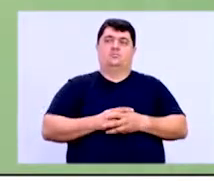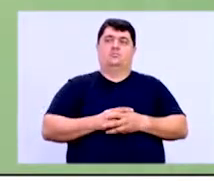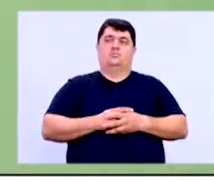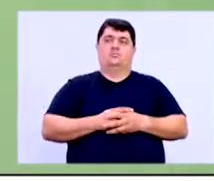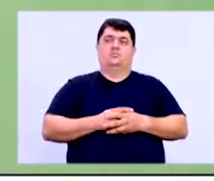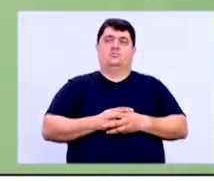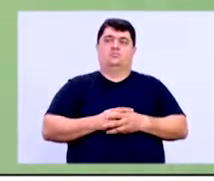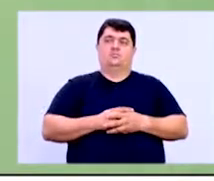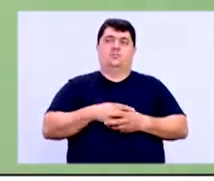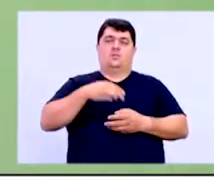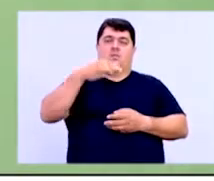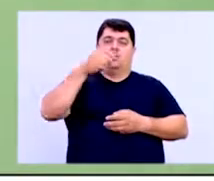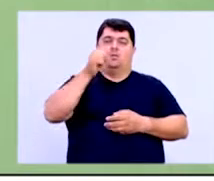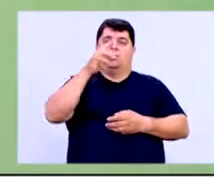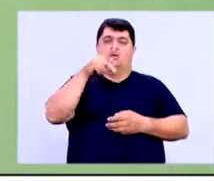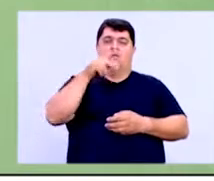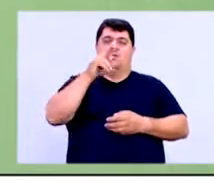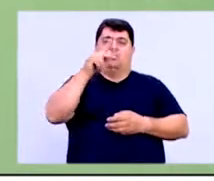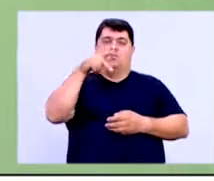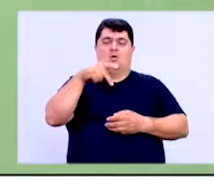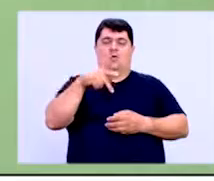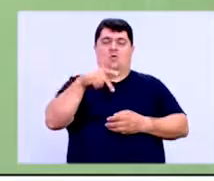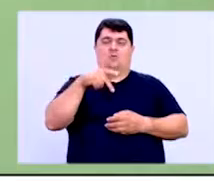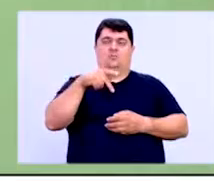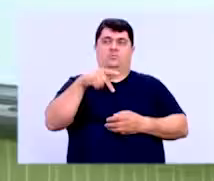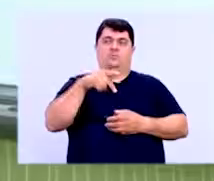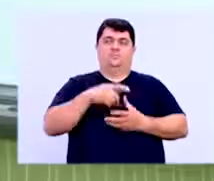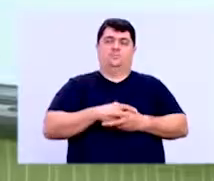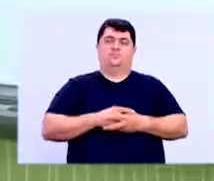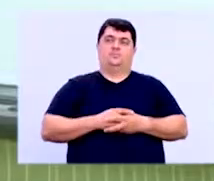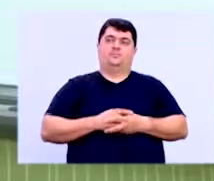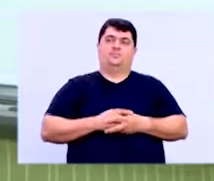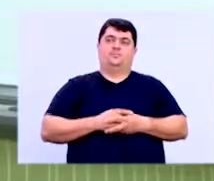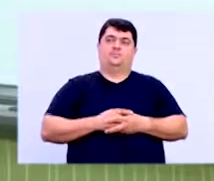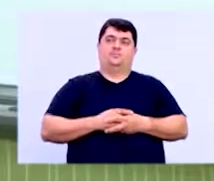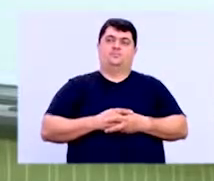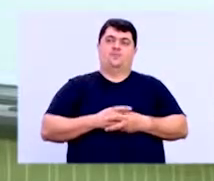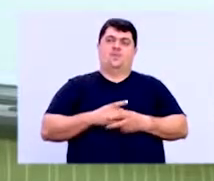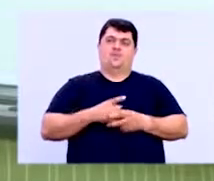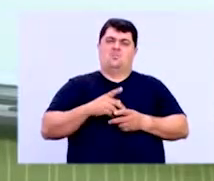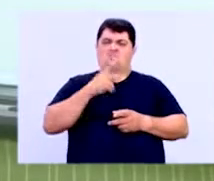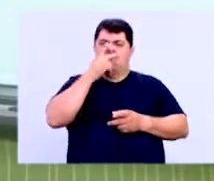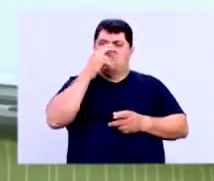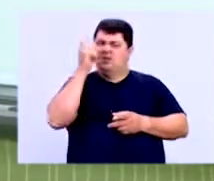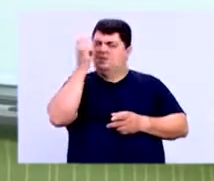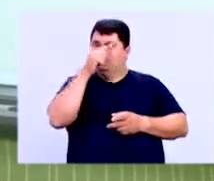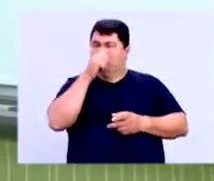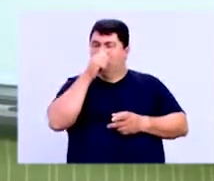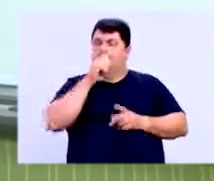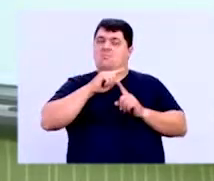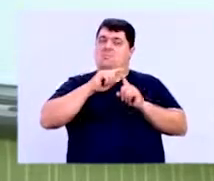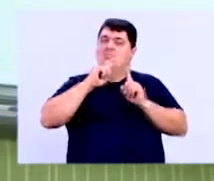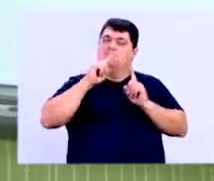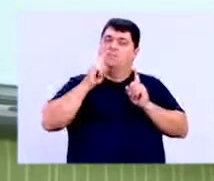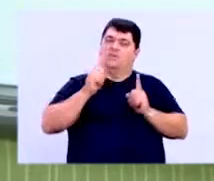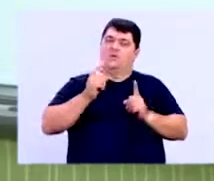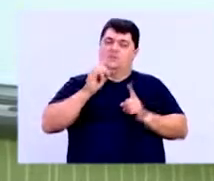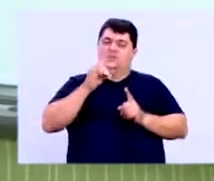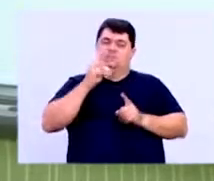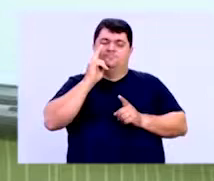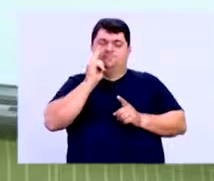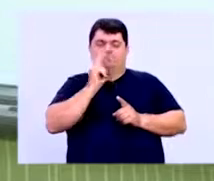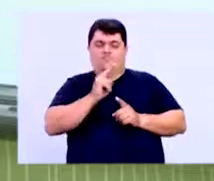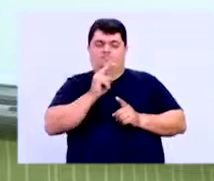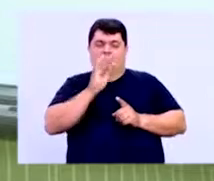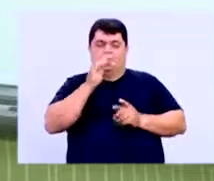Rapaz, make-up divisor, make-up multiplicador. É um pouquinho complexo, eu sei. Mas se a gente olhar no